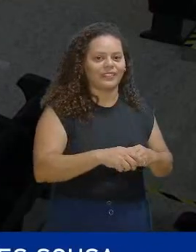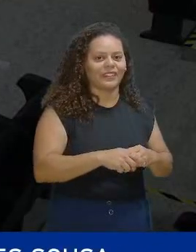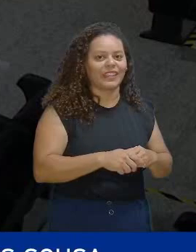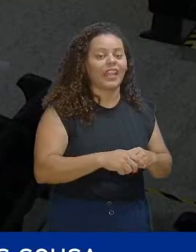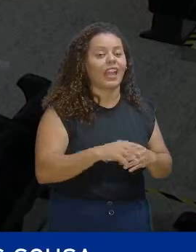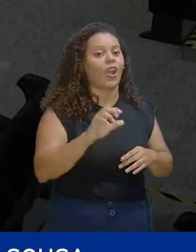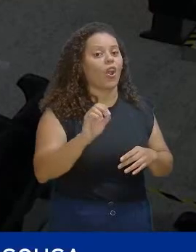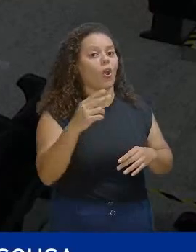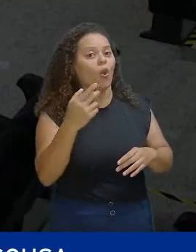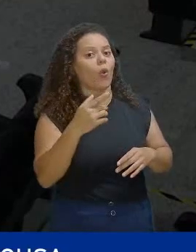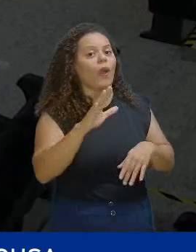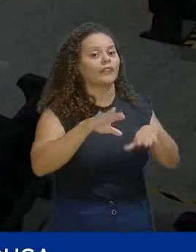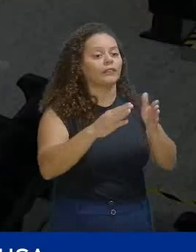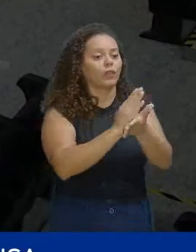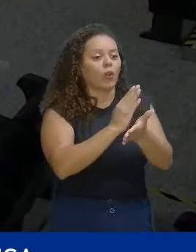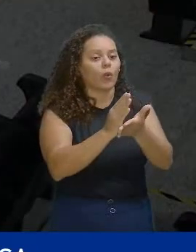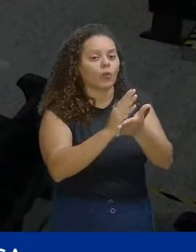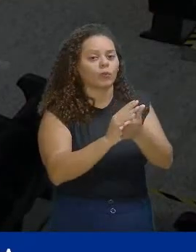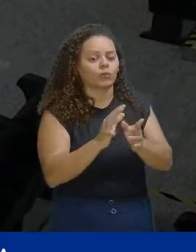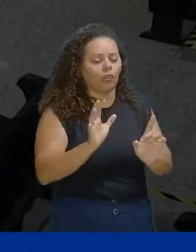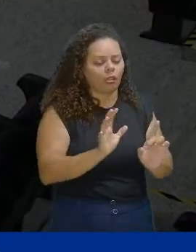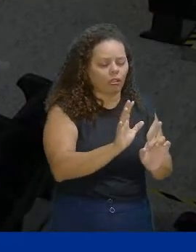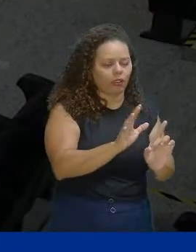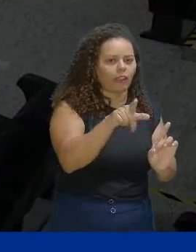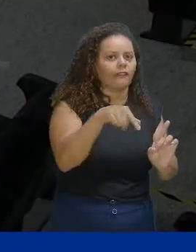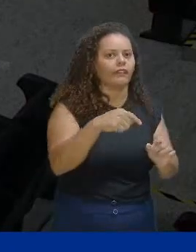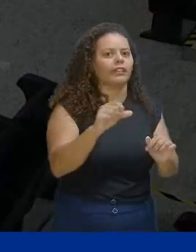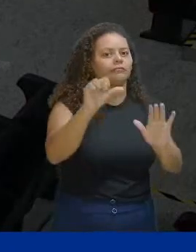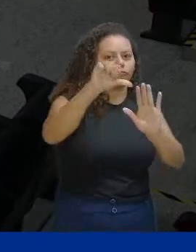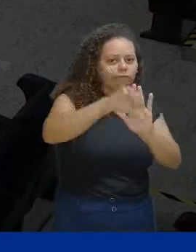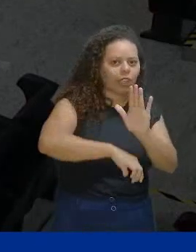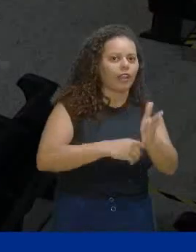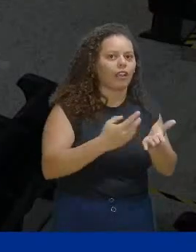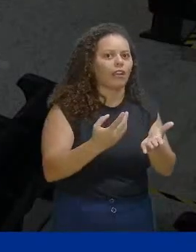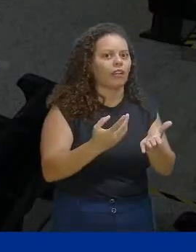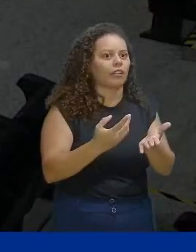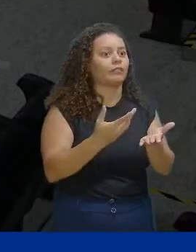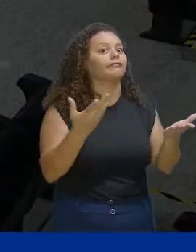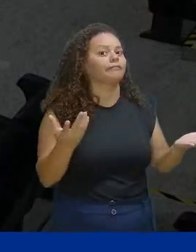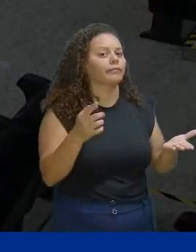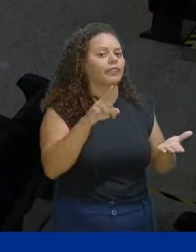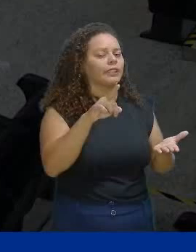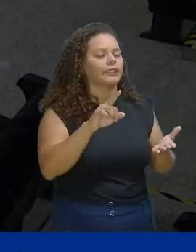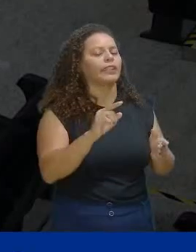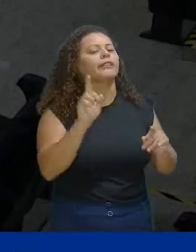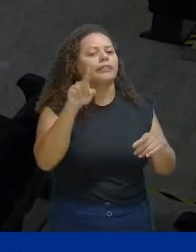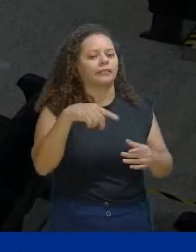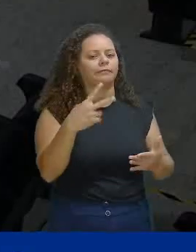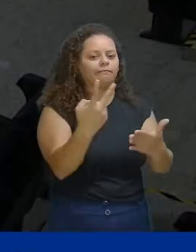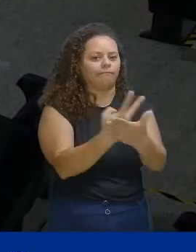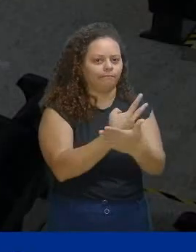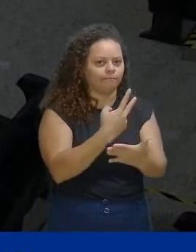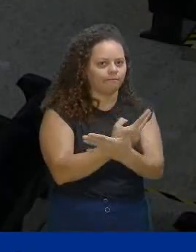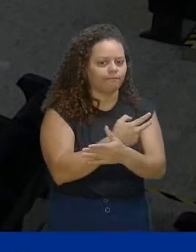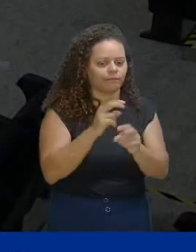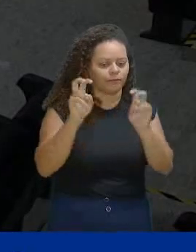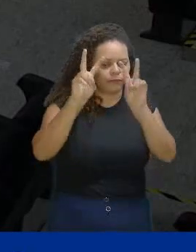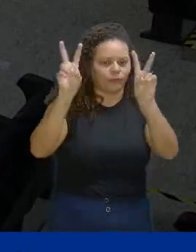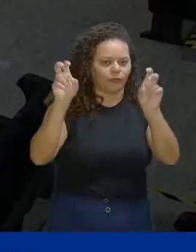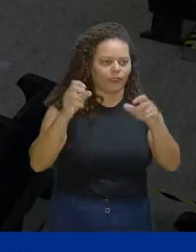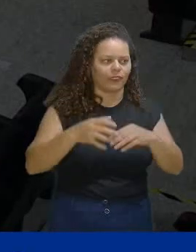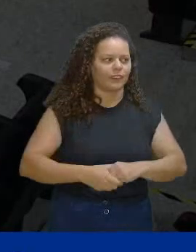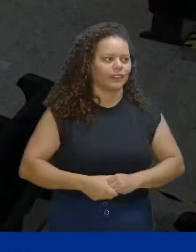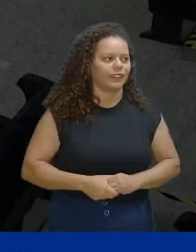beneficiados ou aliciados, sem o que o direito de defesa fica comprometido. Fecho aspas. Por